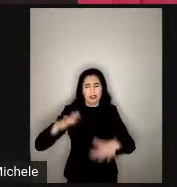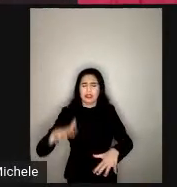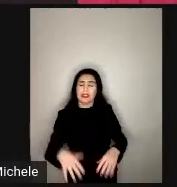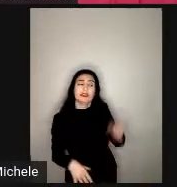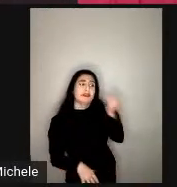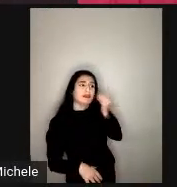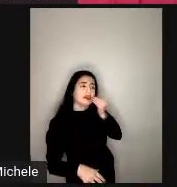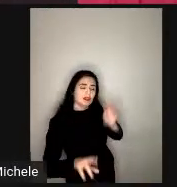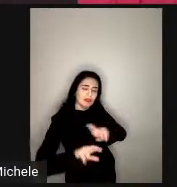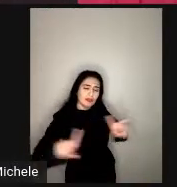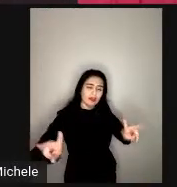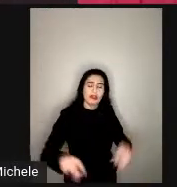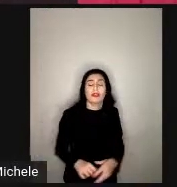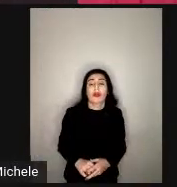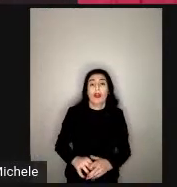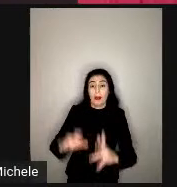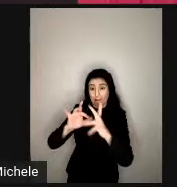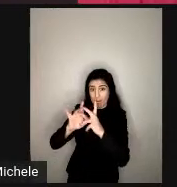vários maridos